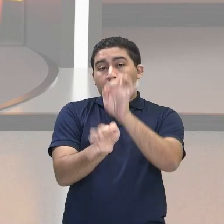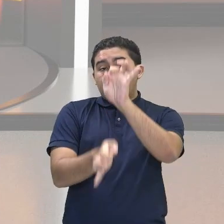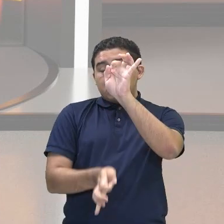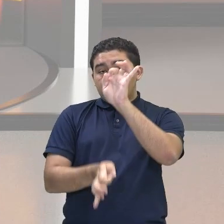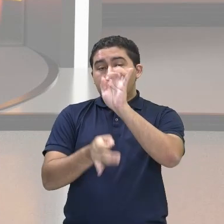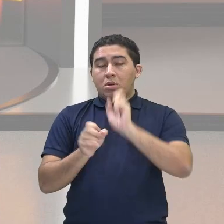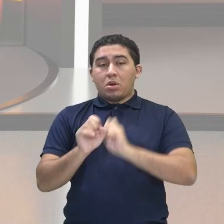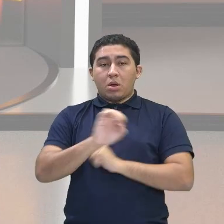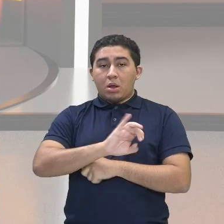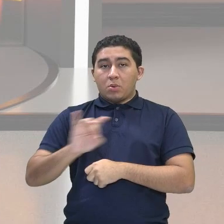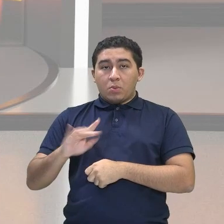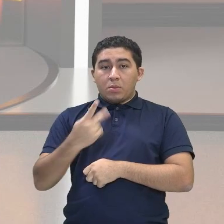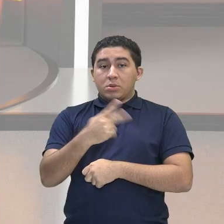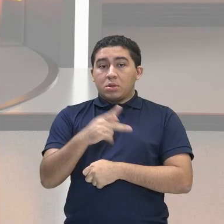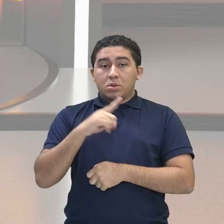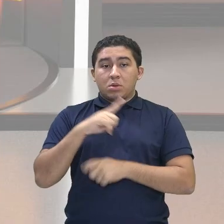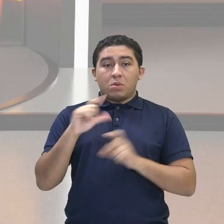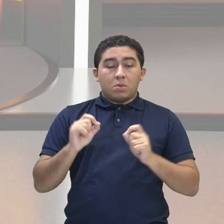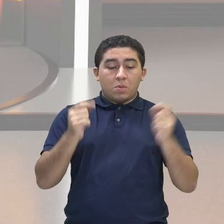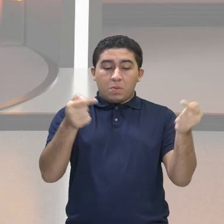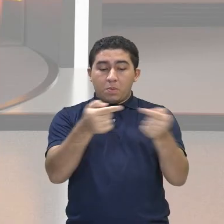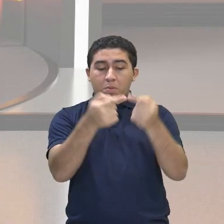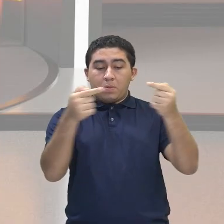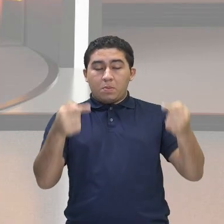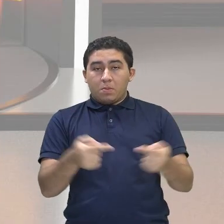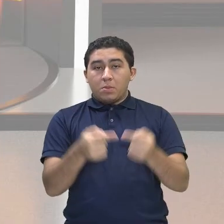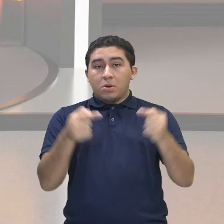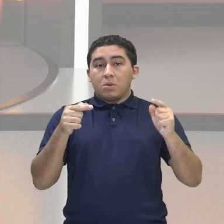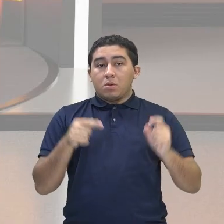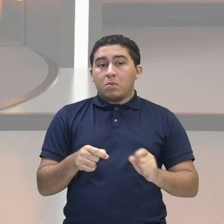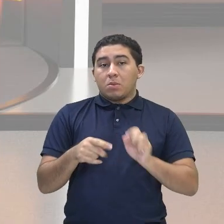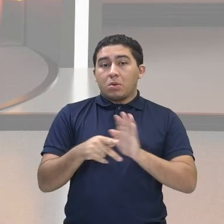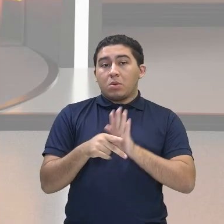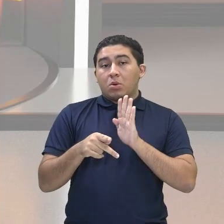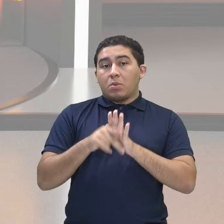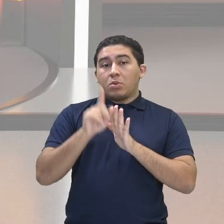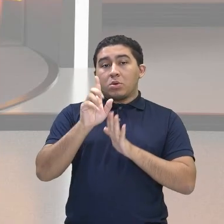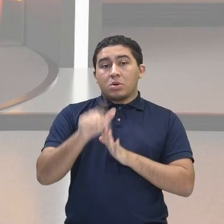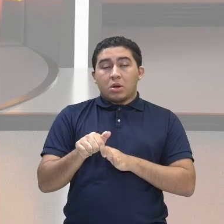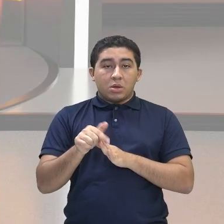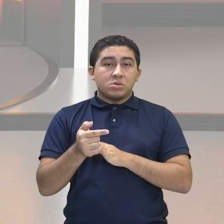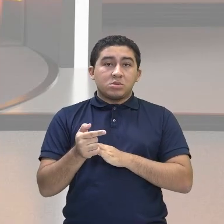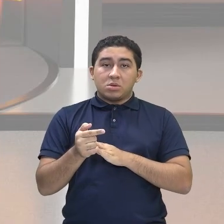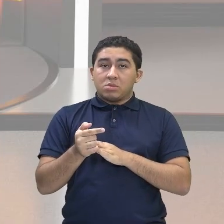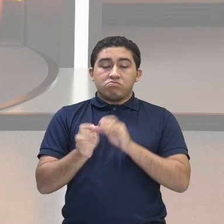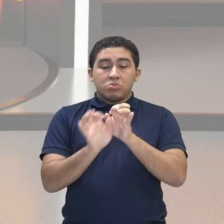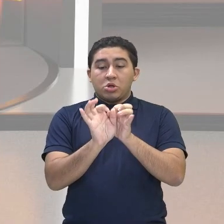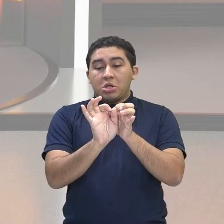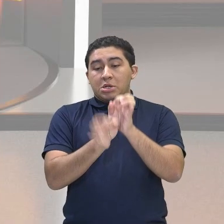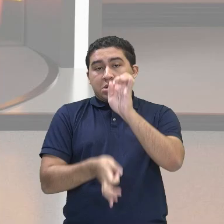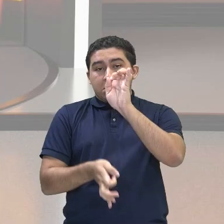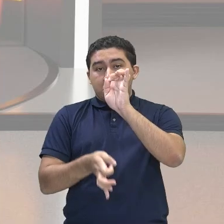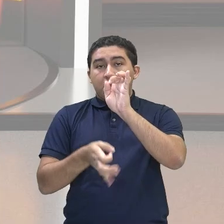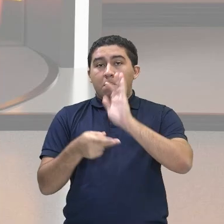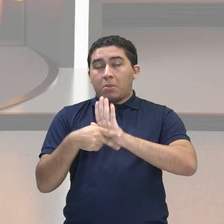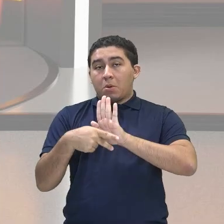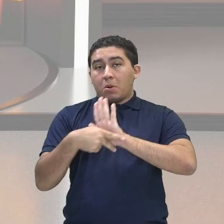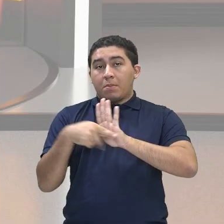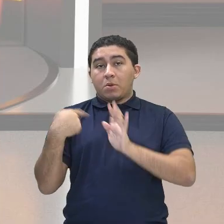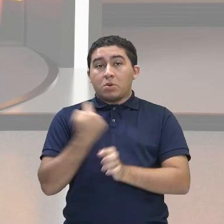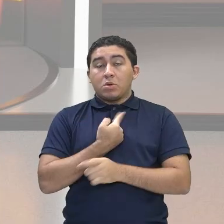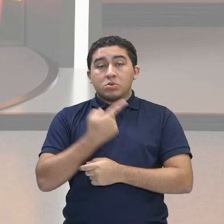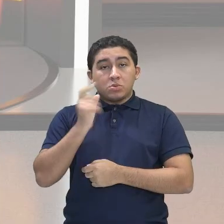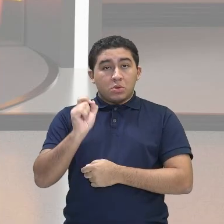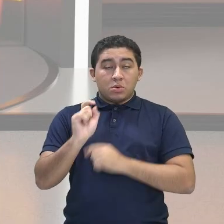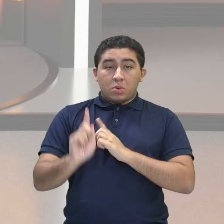dessas faixas que vão ser definidas aí por esses meridianos, né, por essas linhas imaginárias, nós vamos